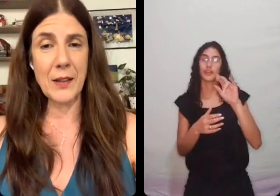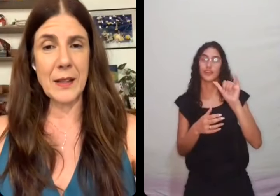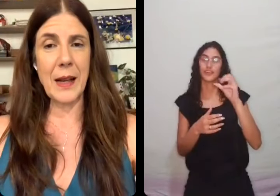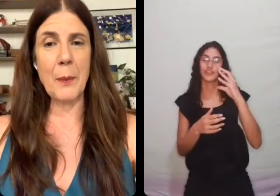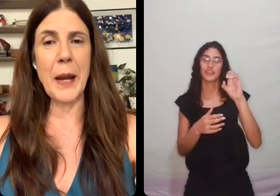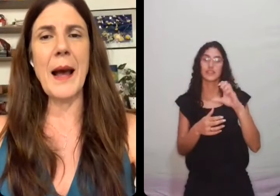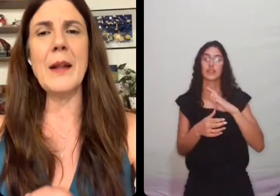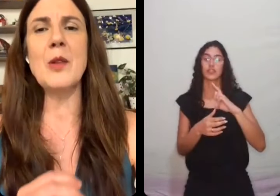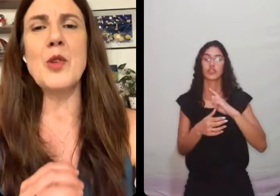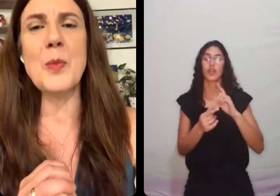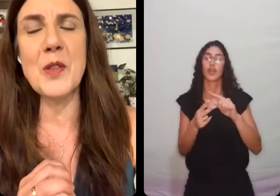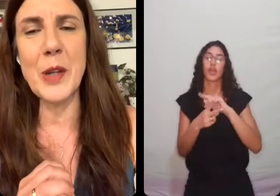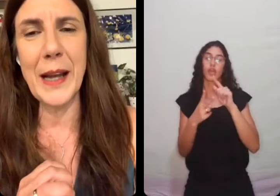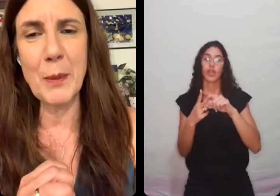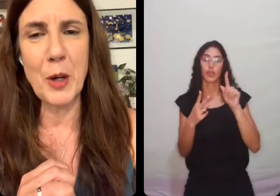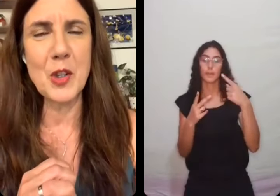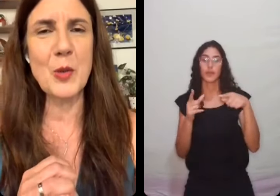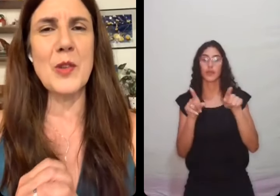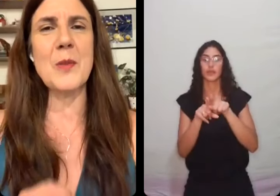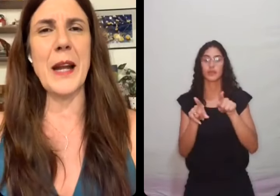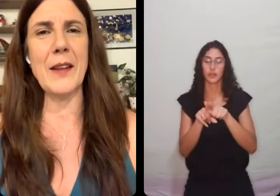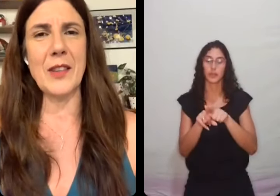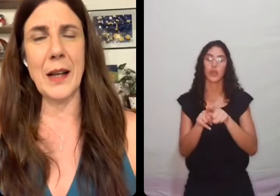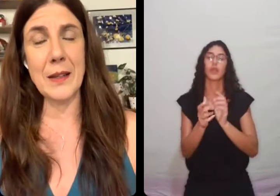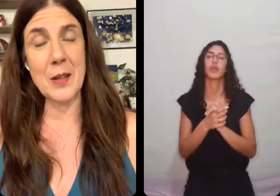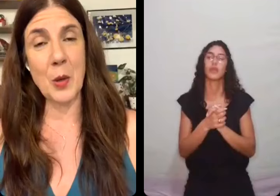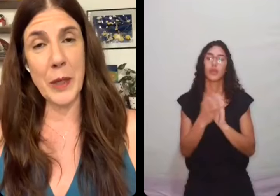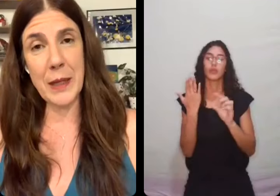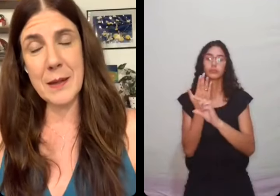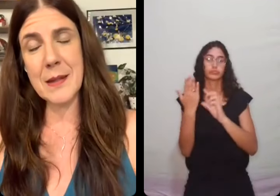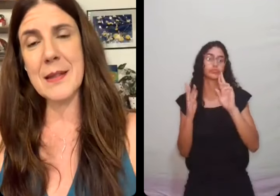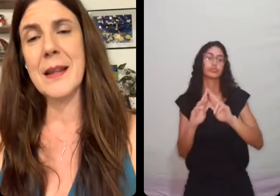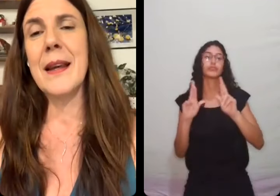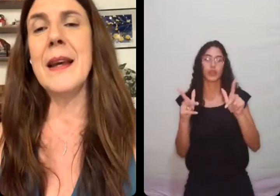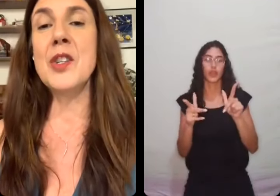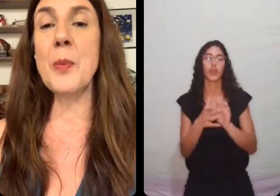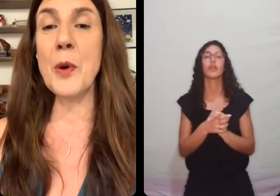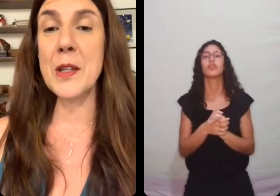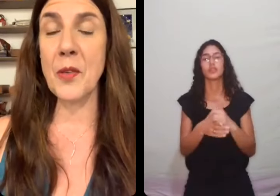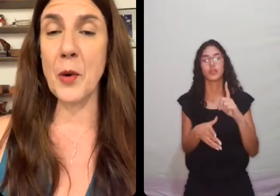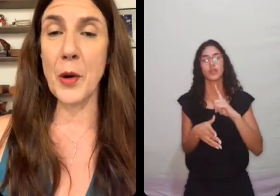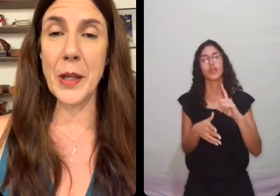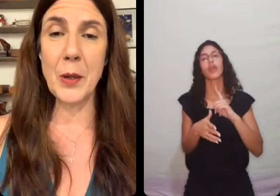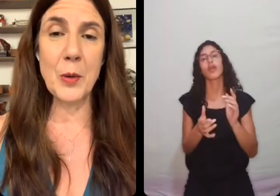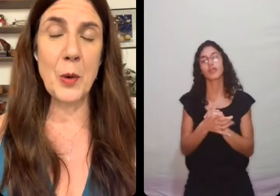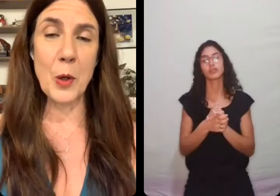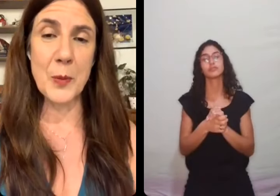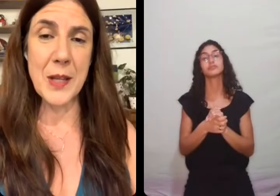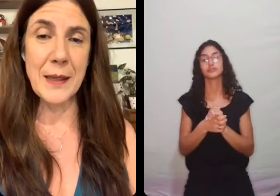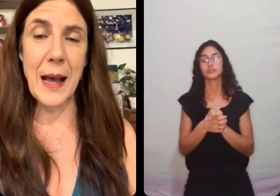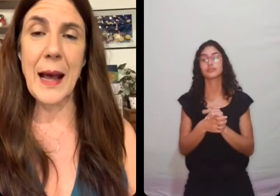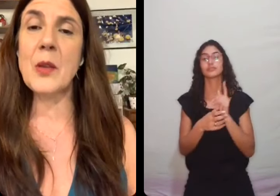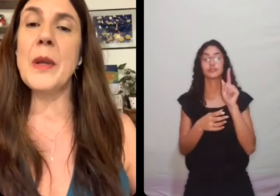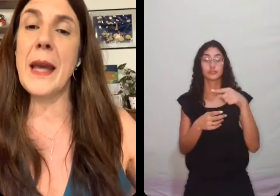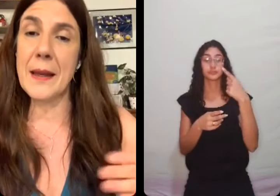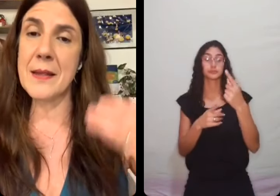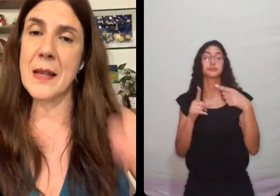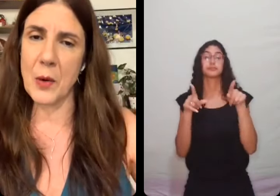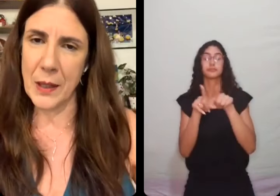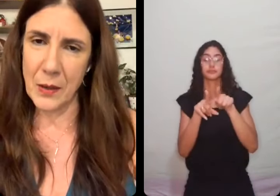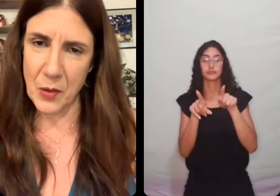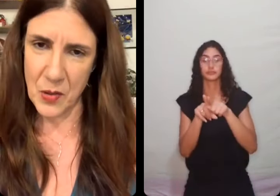inspirado em Adélia Prado. Depois foi Nada, Pode, Tudo, inspirado em Alice Ruiz. Depois foi o Corpo Sentado.